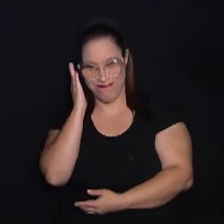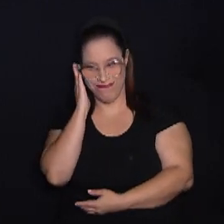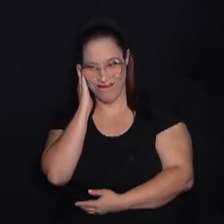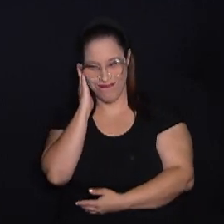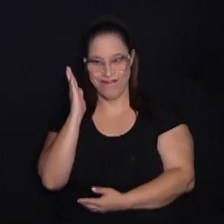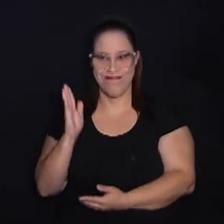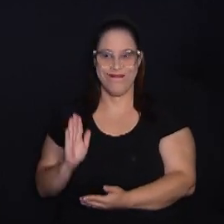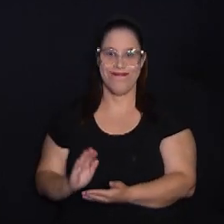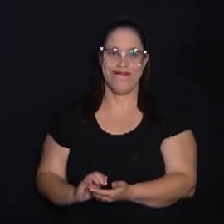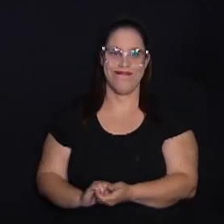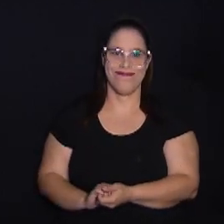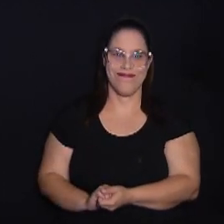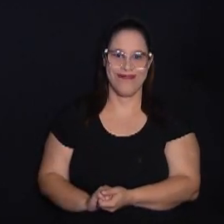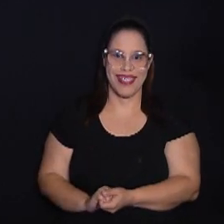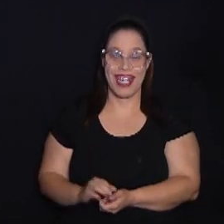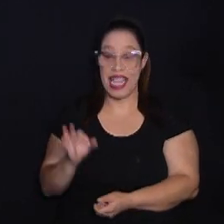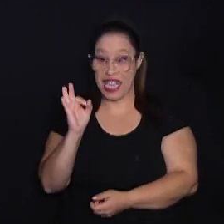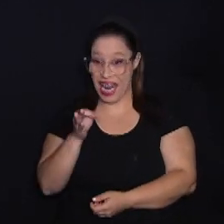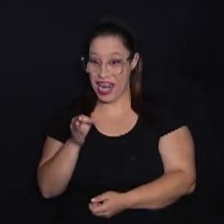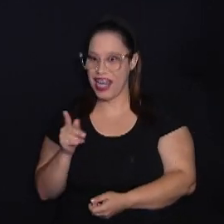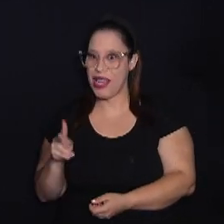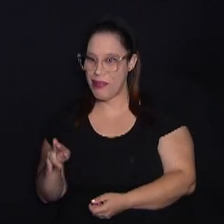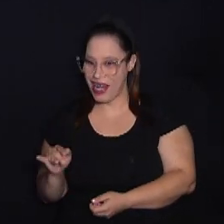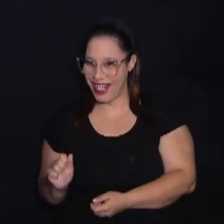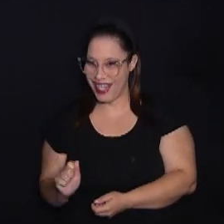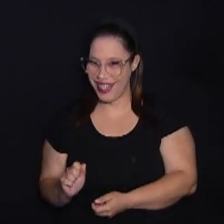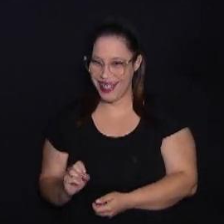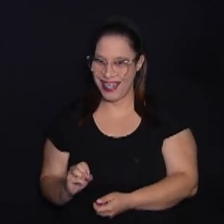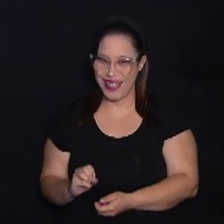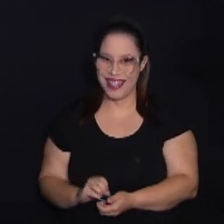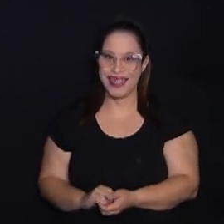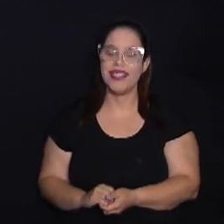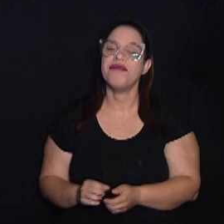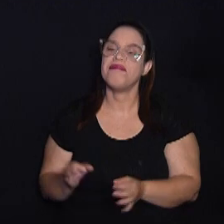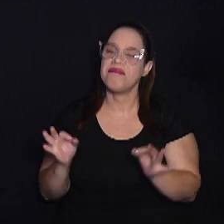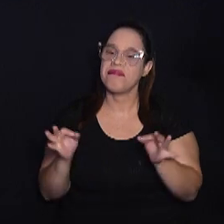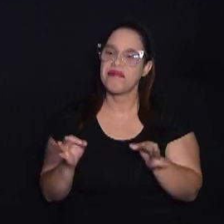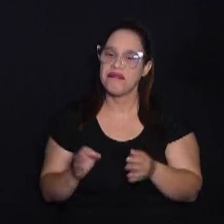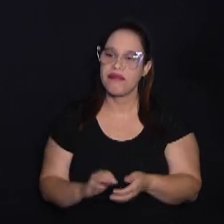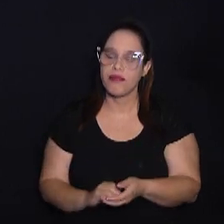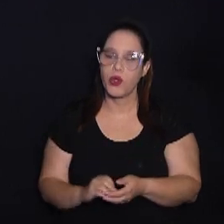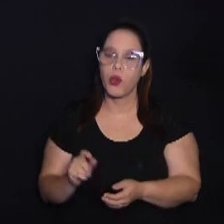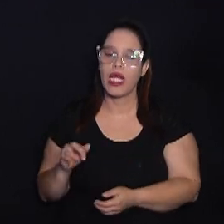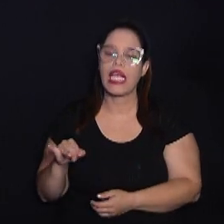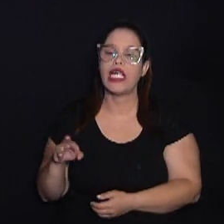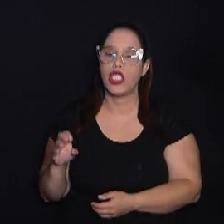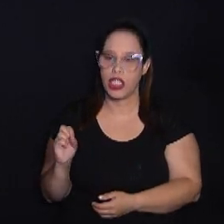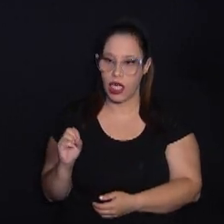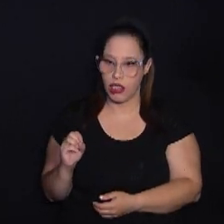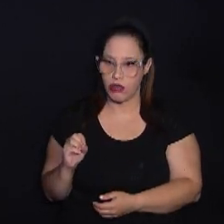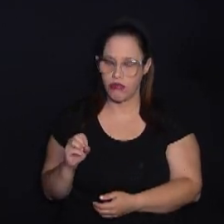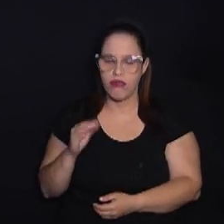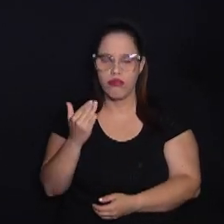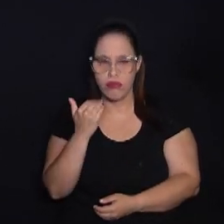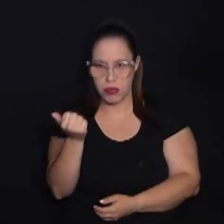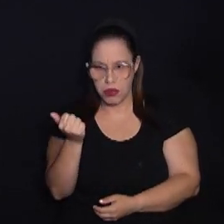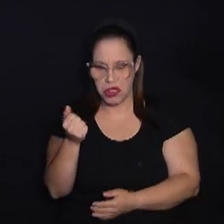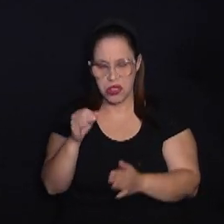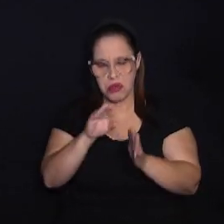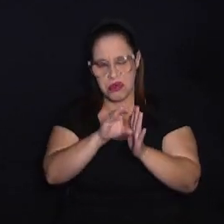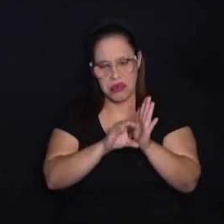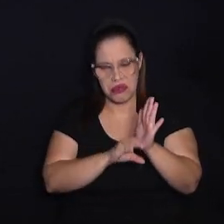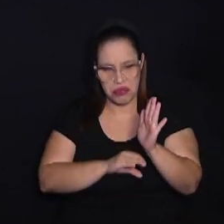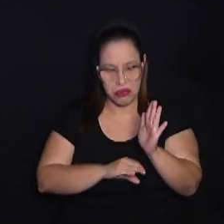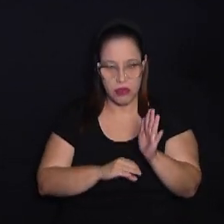Tá? Certo, da boca. Então, o sindicato me pediu um discurso, mas eu